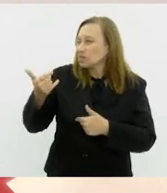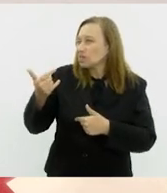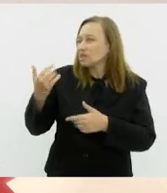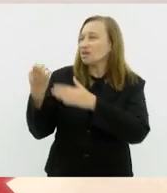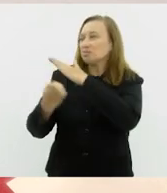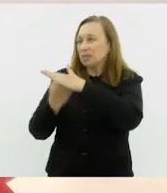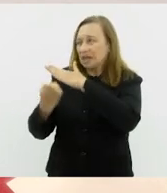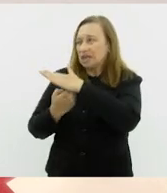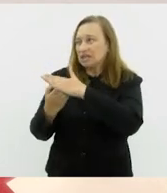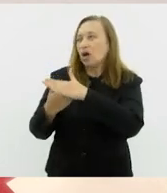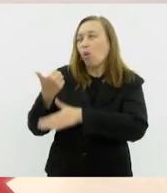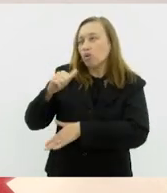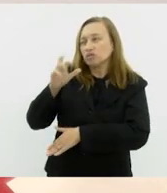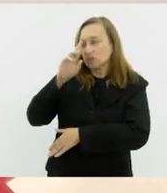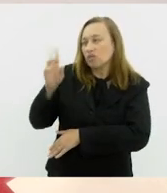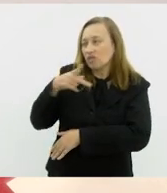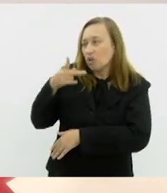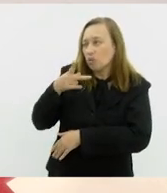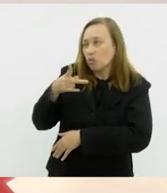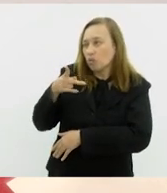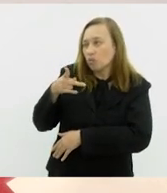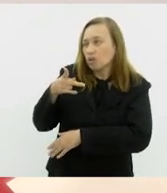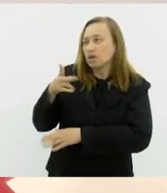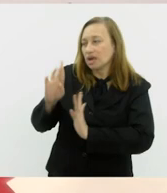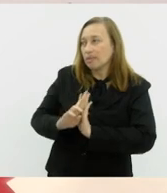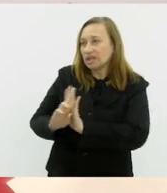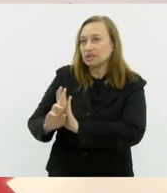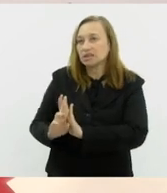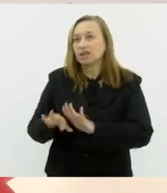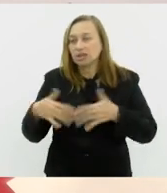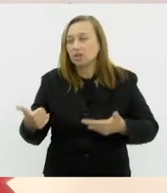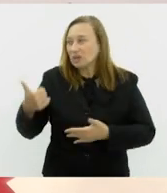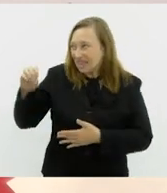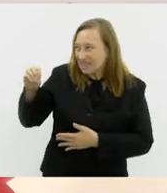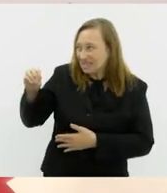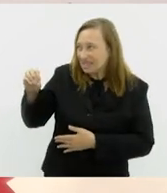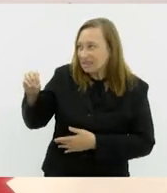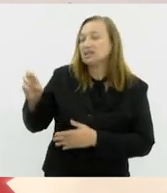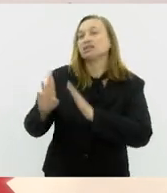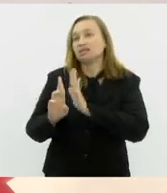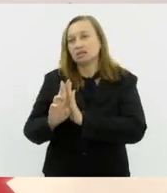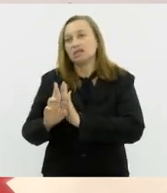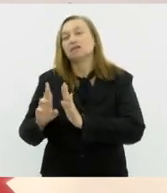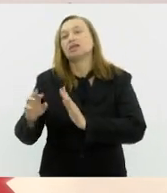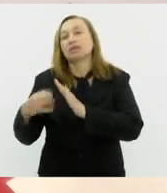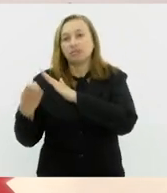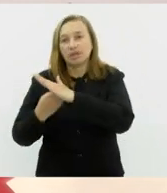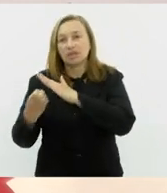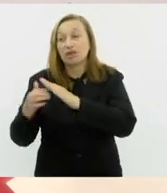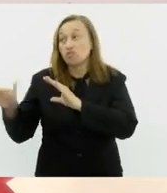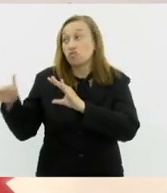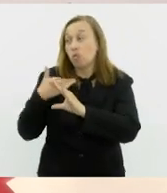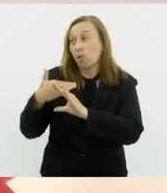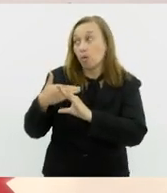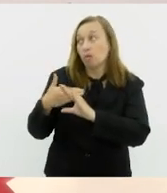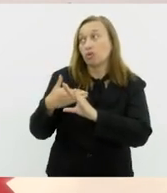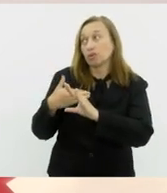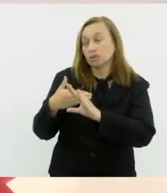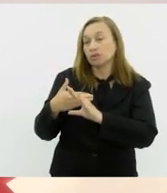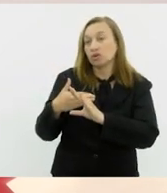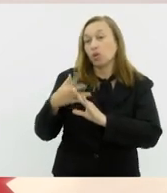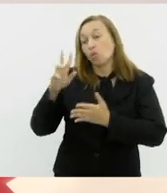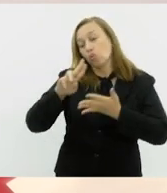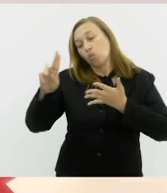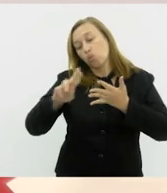empresas que o senhor falou que representa. Então, são 10 empresas. Então, mandar para nós, né, essas obrigações e o